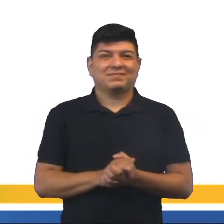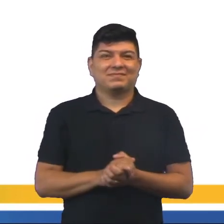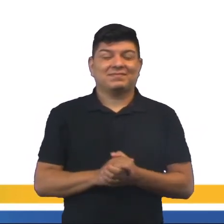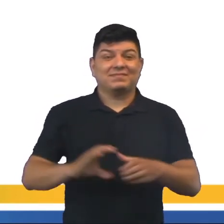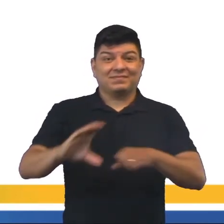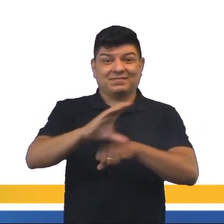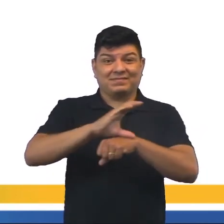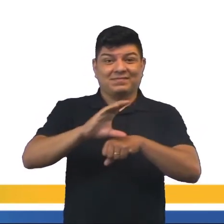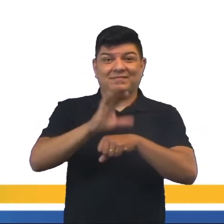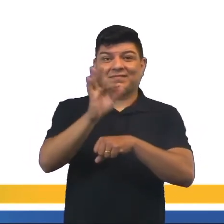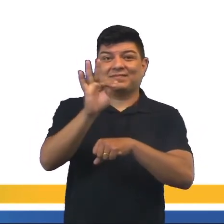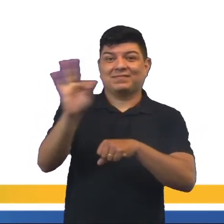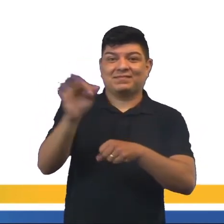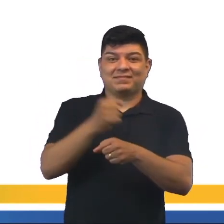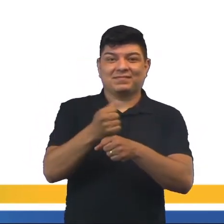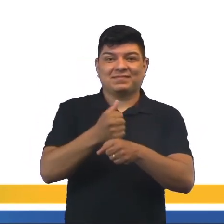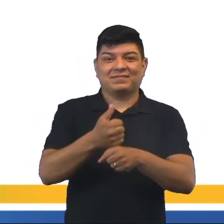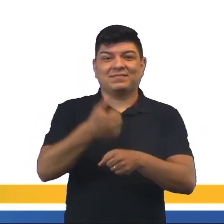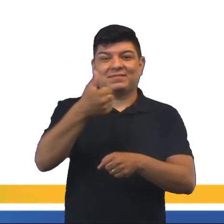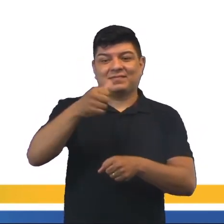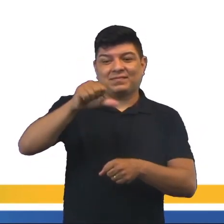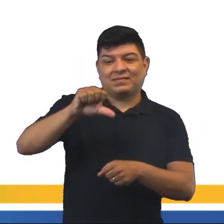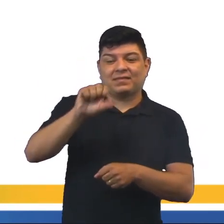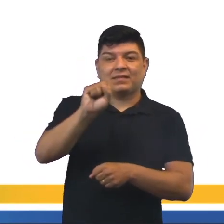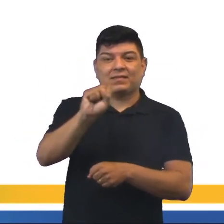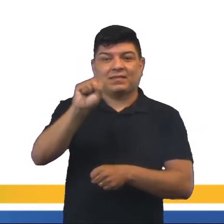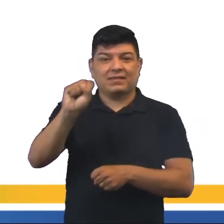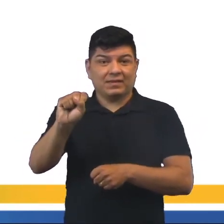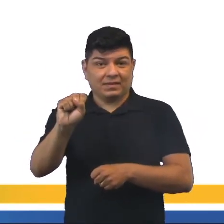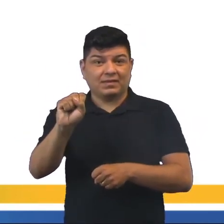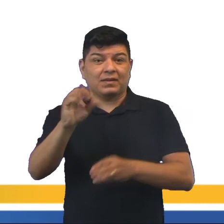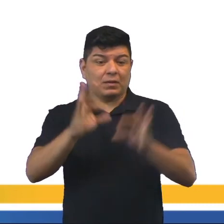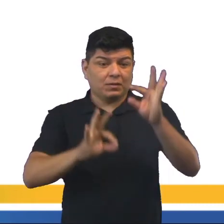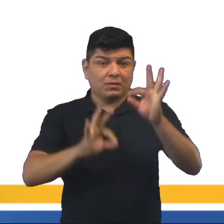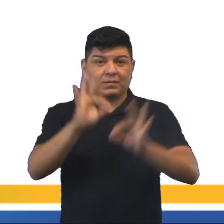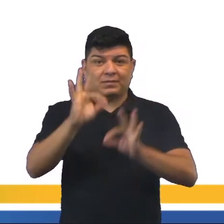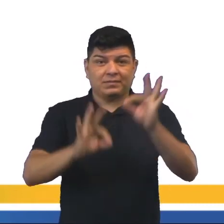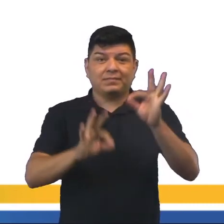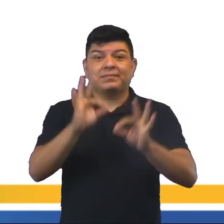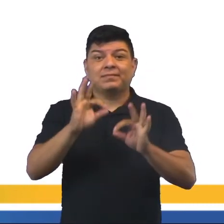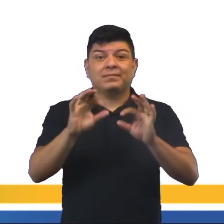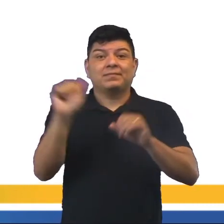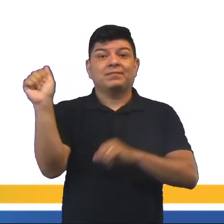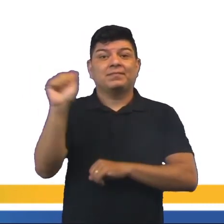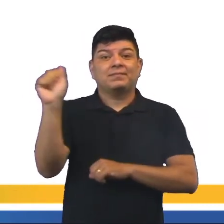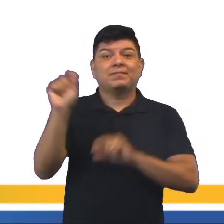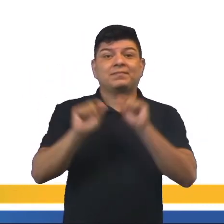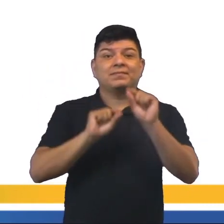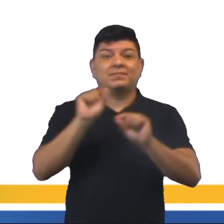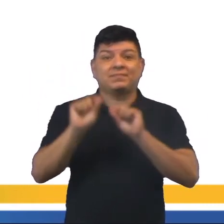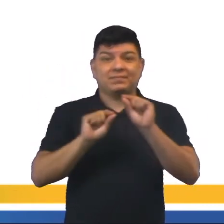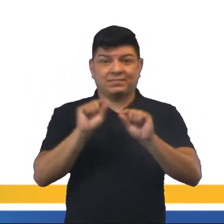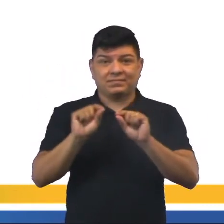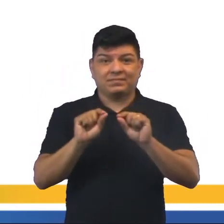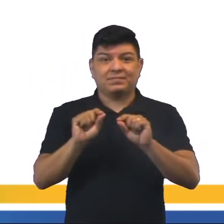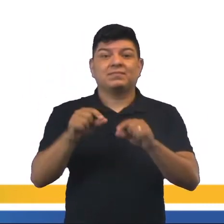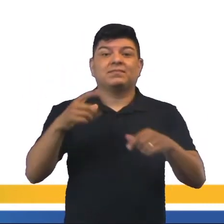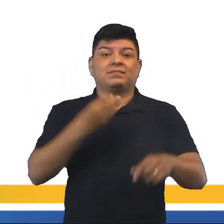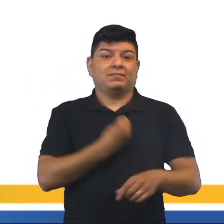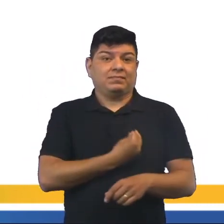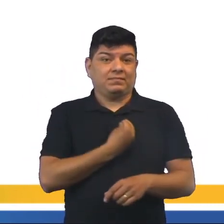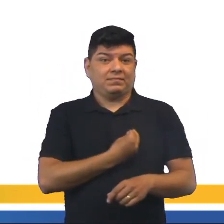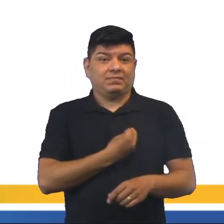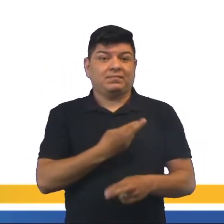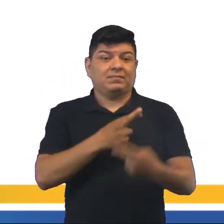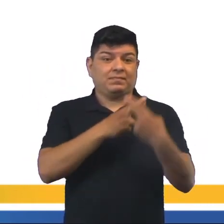A Constituição Federal de 1988 foi elaborada por meio de uma Assembleia Nacional Constituinte, que teve